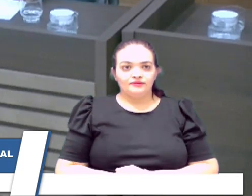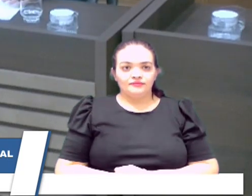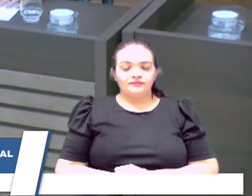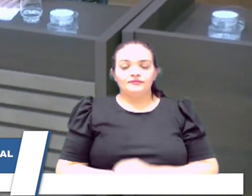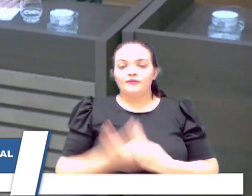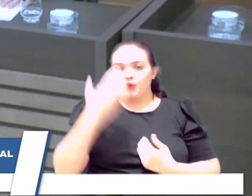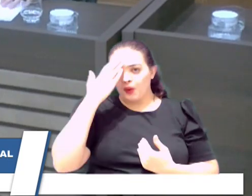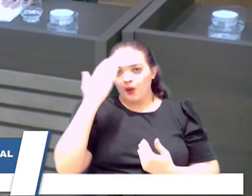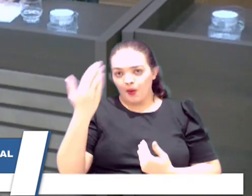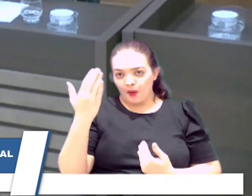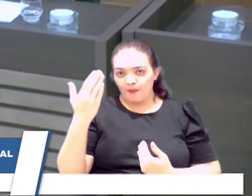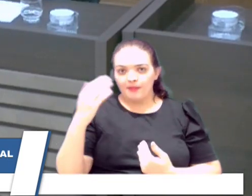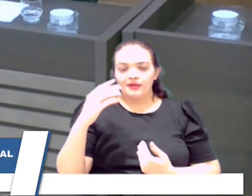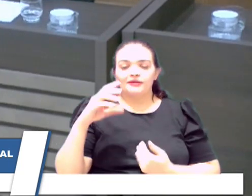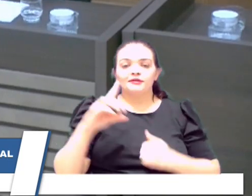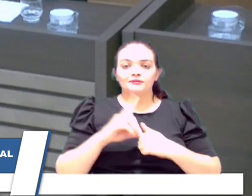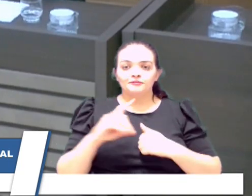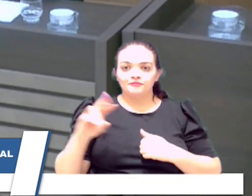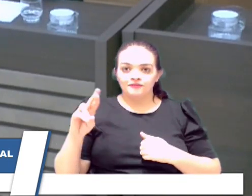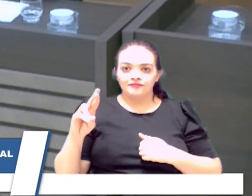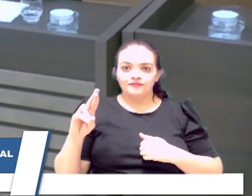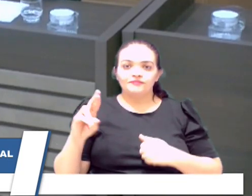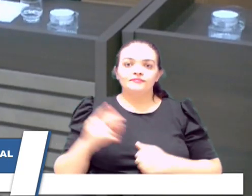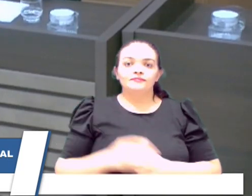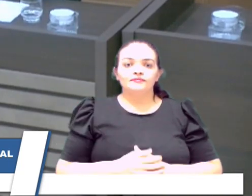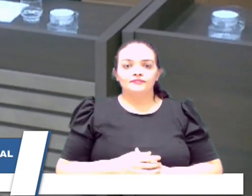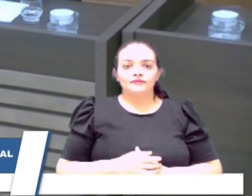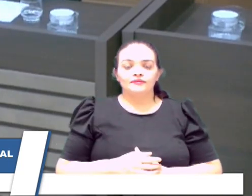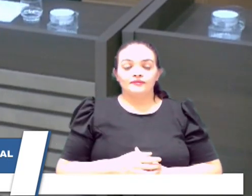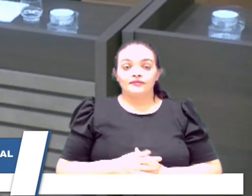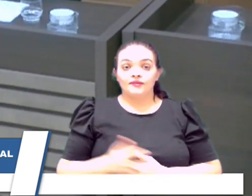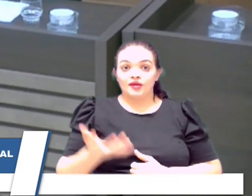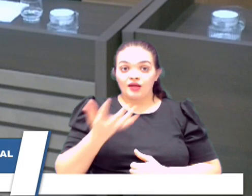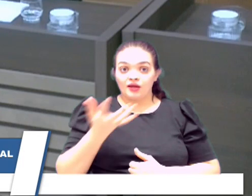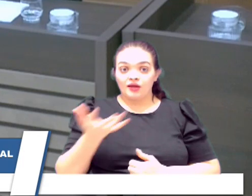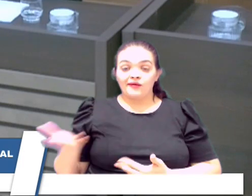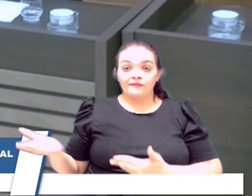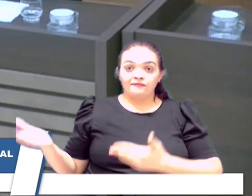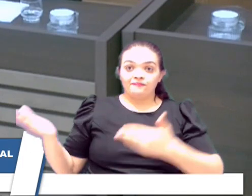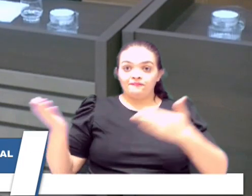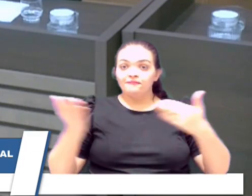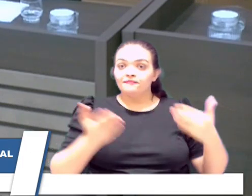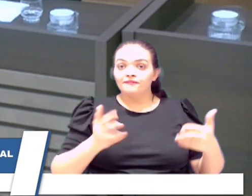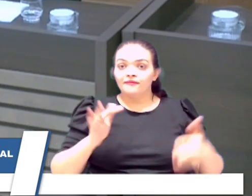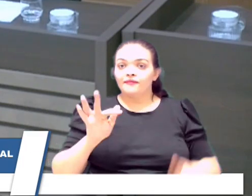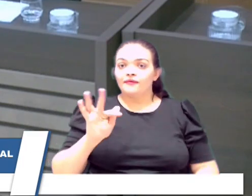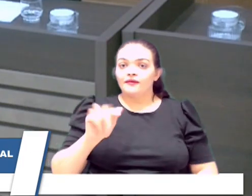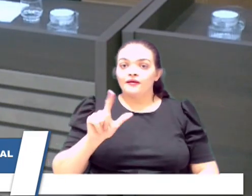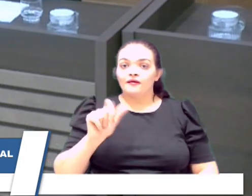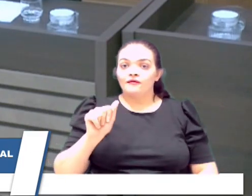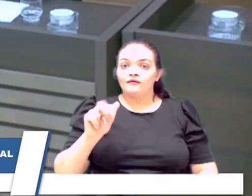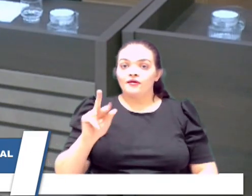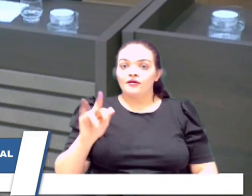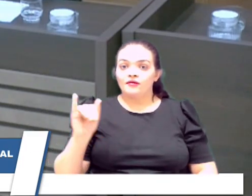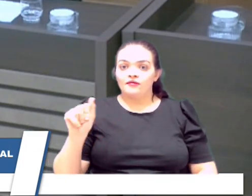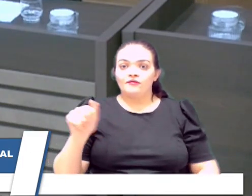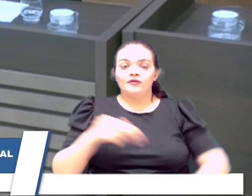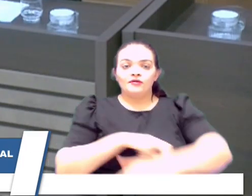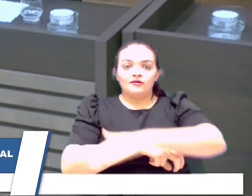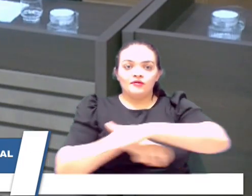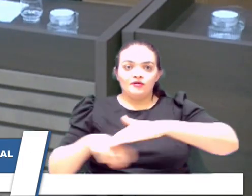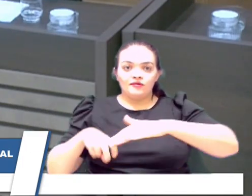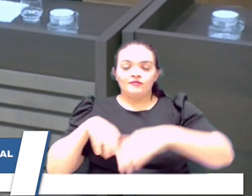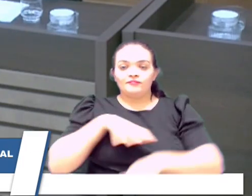Obrigado, viu, doutor? Eu queria chamar a Flávia Pio para compor a mesa aqui, em nome da